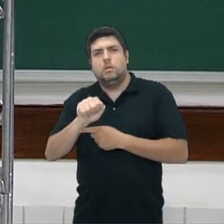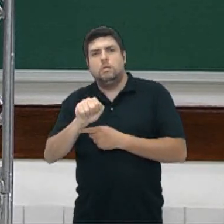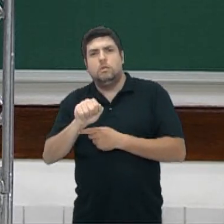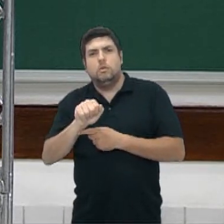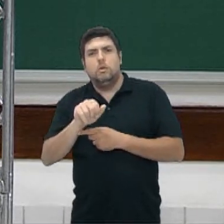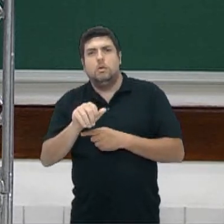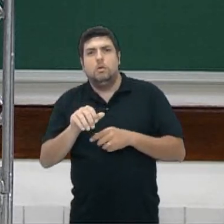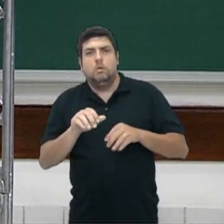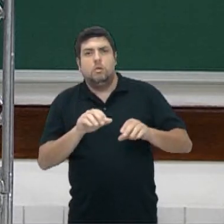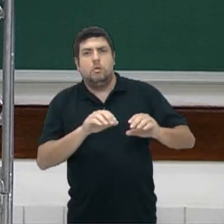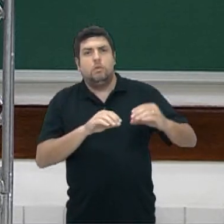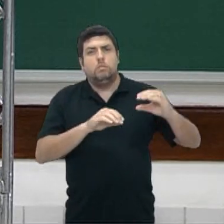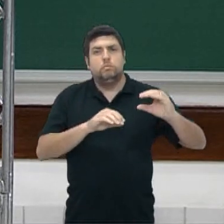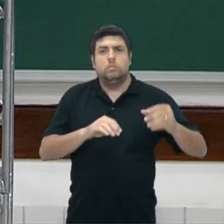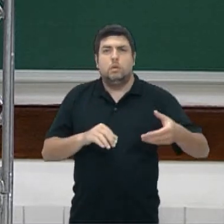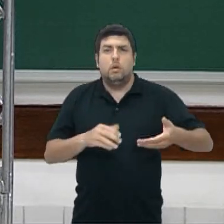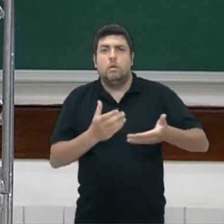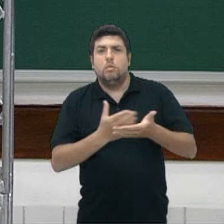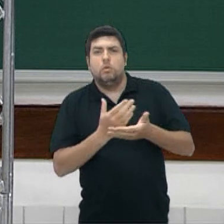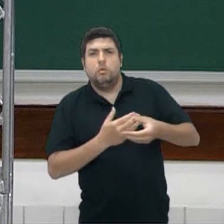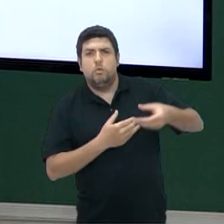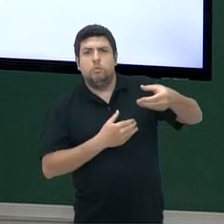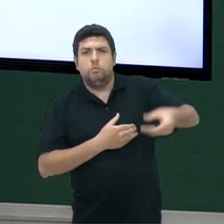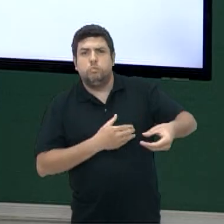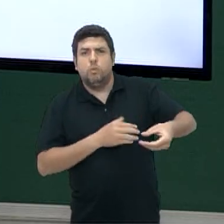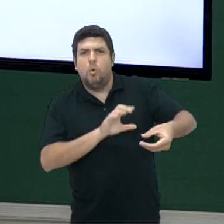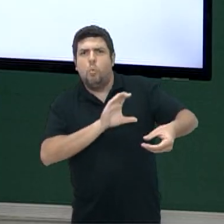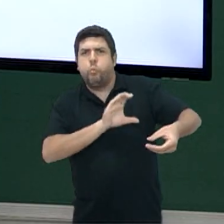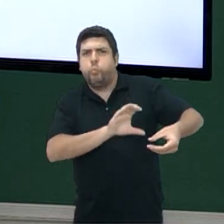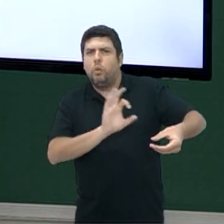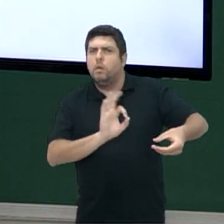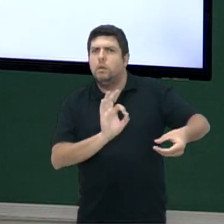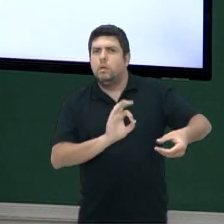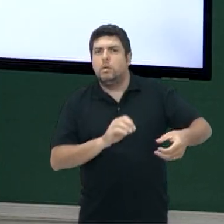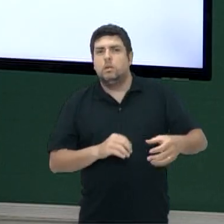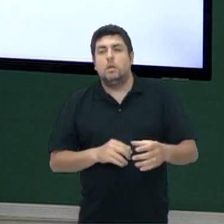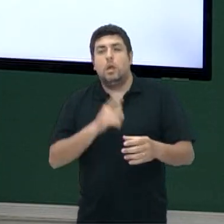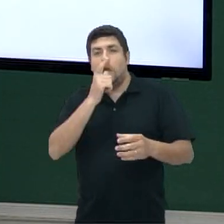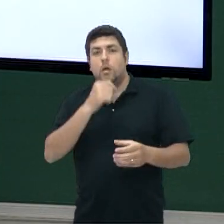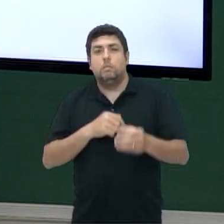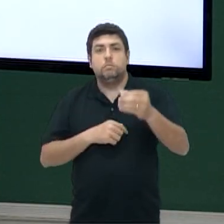sobre ele, então a tendência é essa. E outra coisa, existe uma